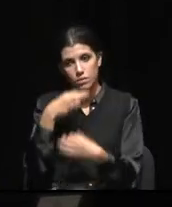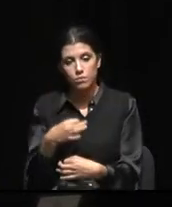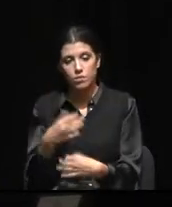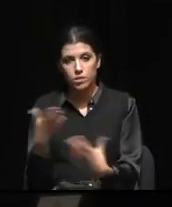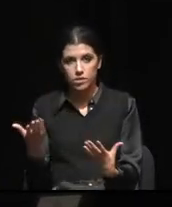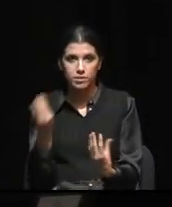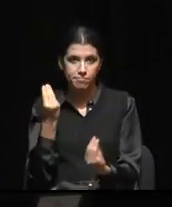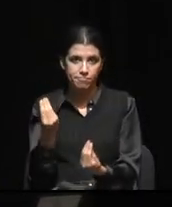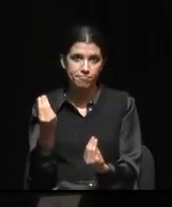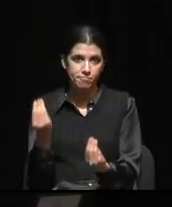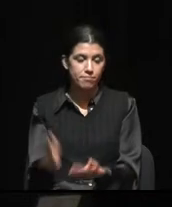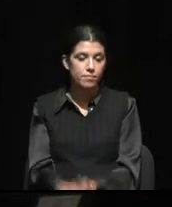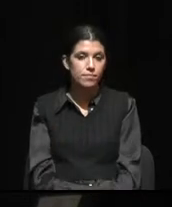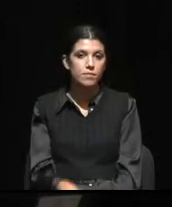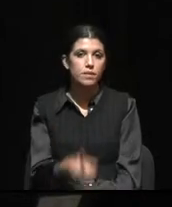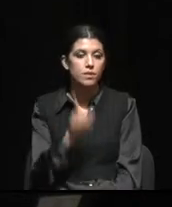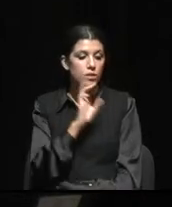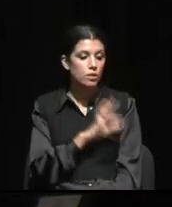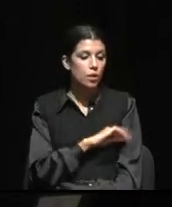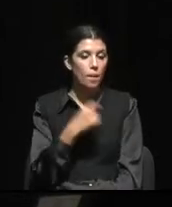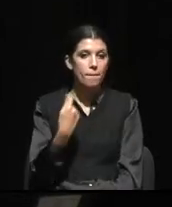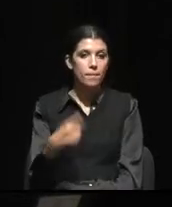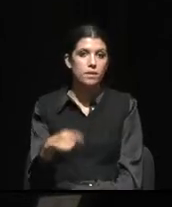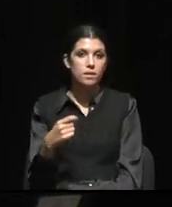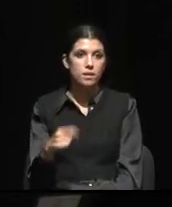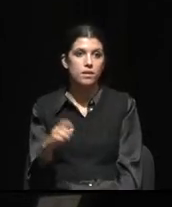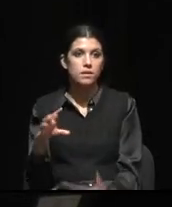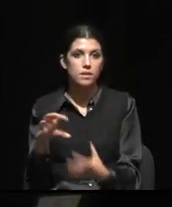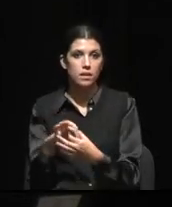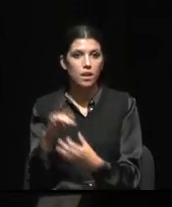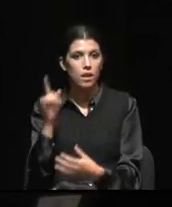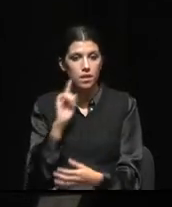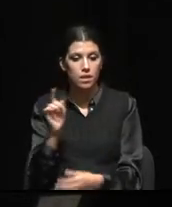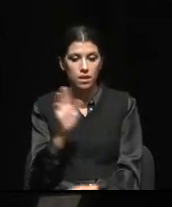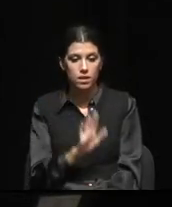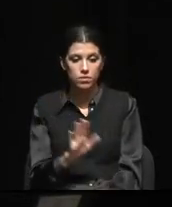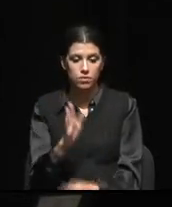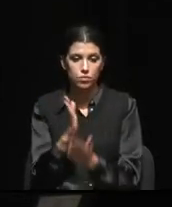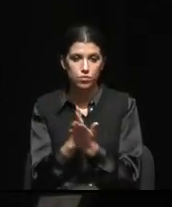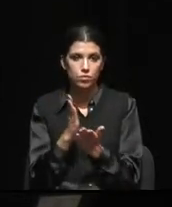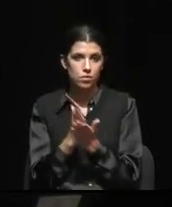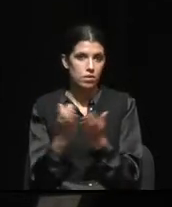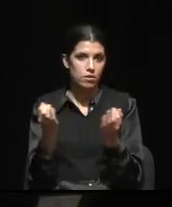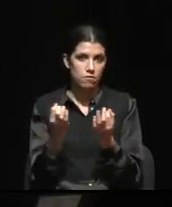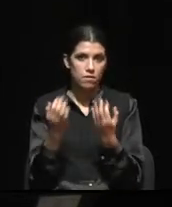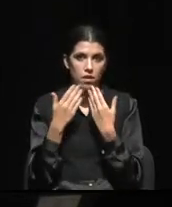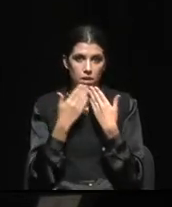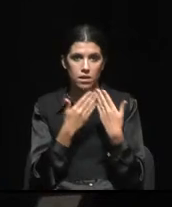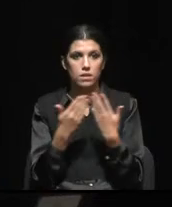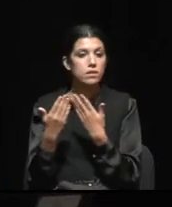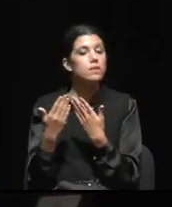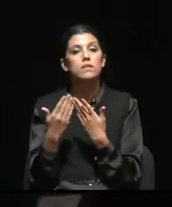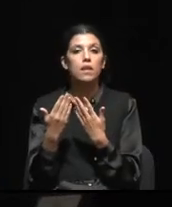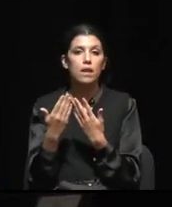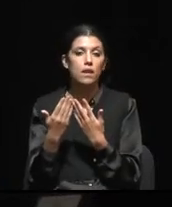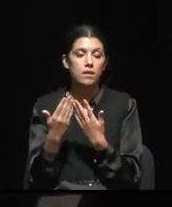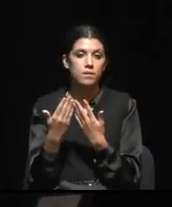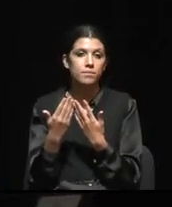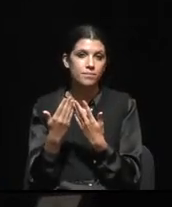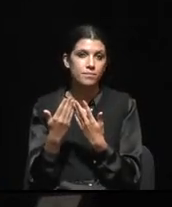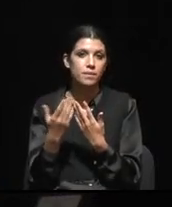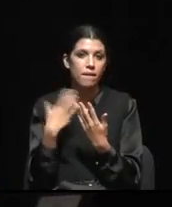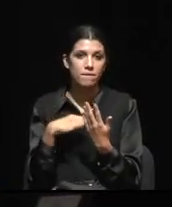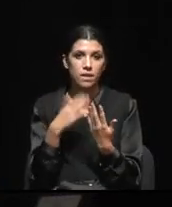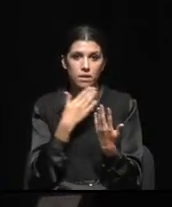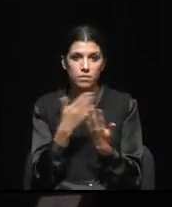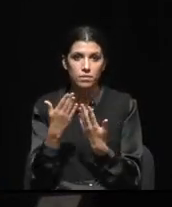sen senhora Presidente relativamente à questão o dia nacional de estudante de facto agradecer e e e queria